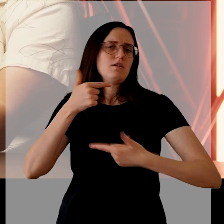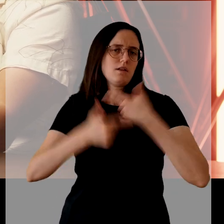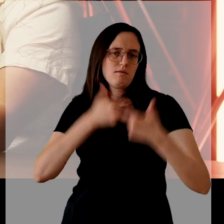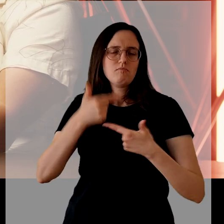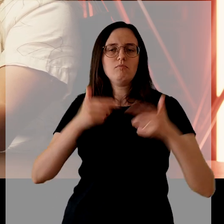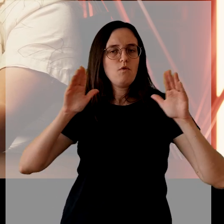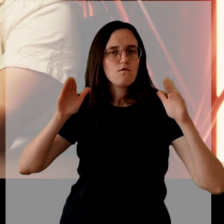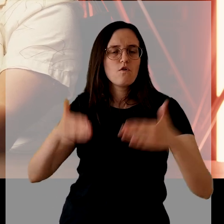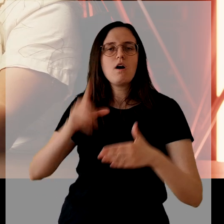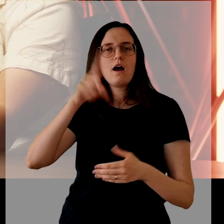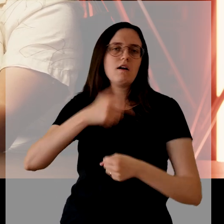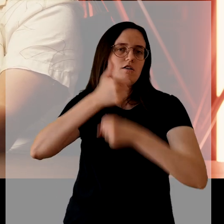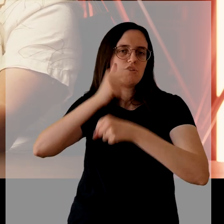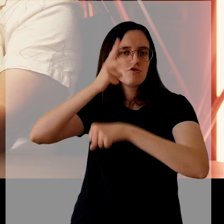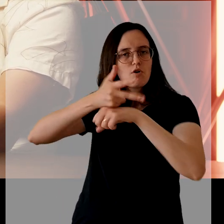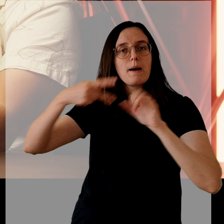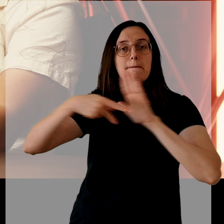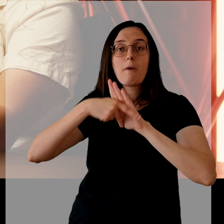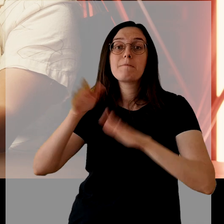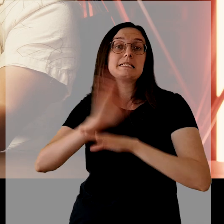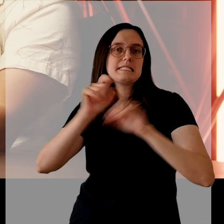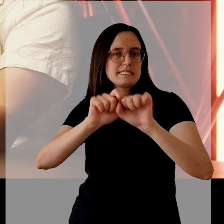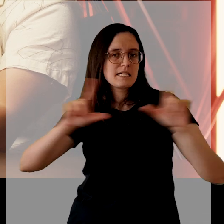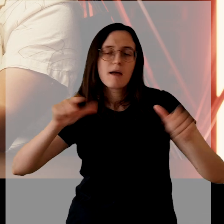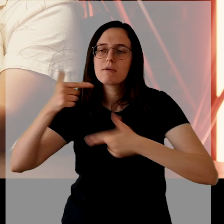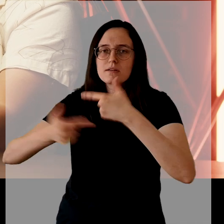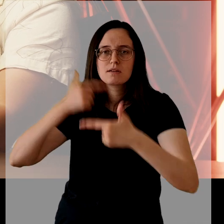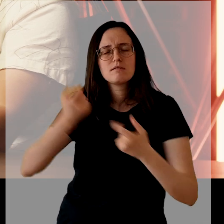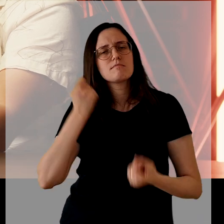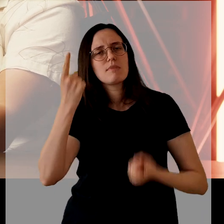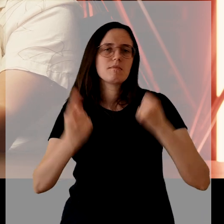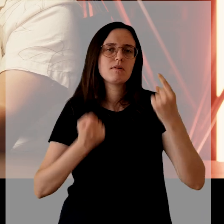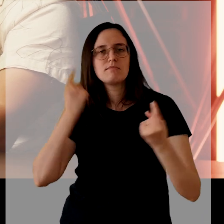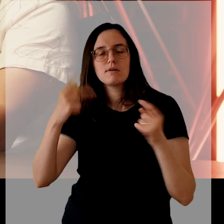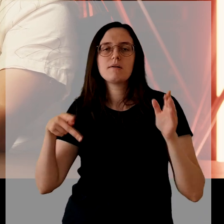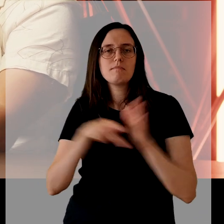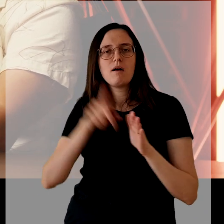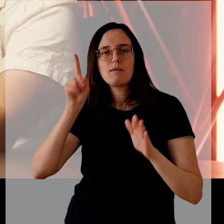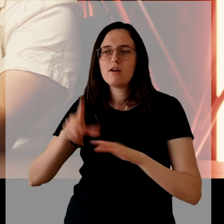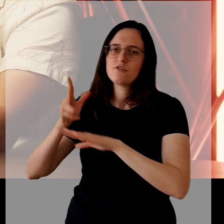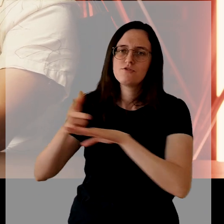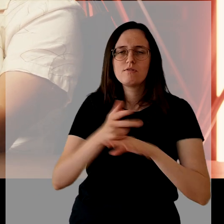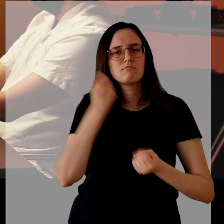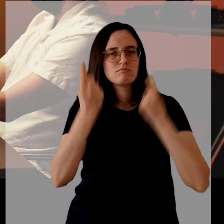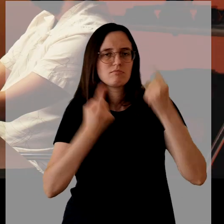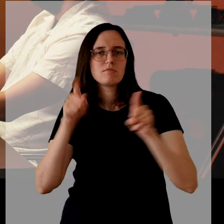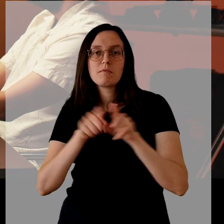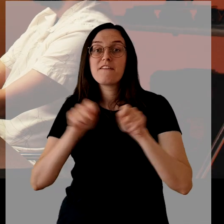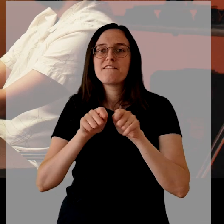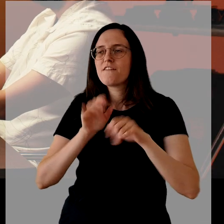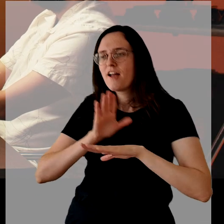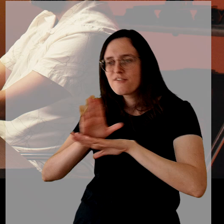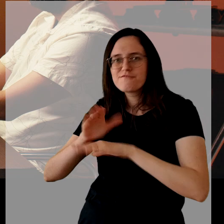trabalhava exclusivamente como diretor de fotografia de cinema e com esses trabalhos esporádicos de produção e de direção.